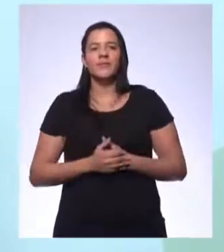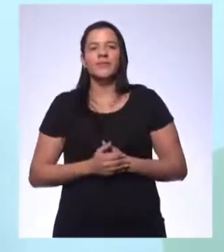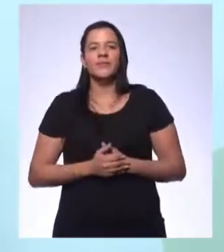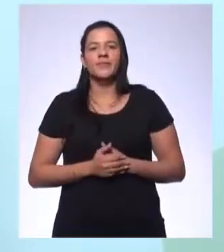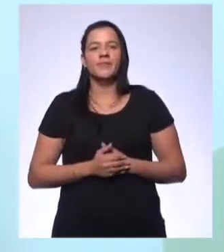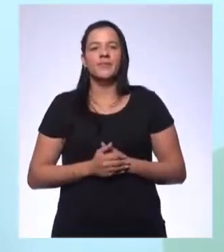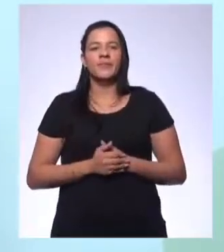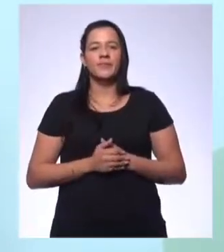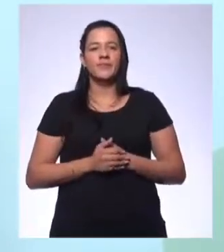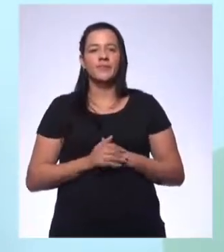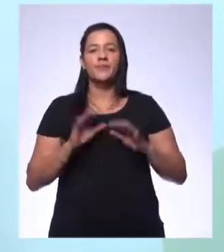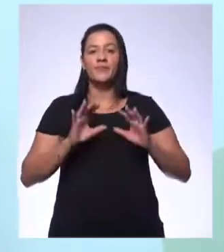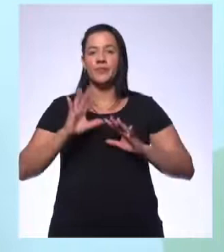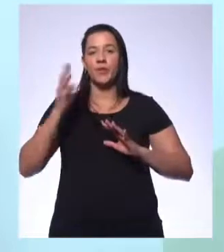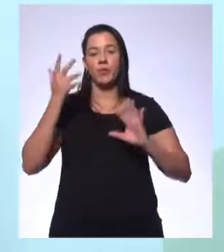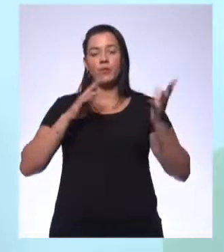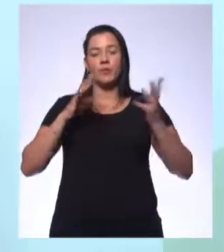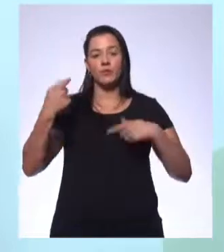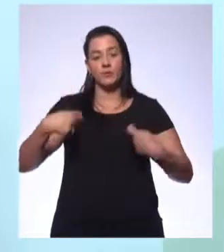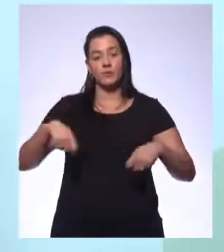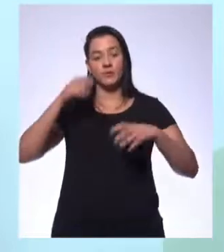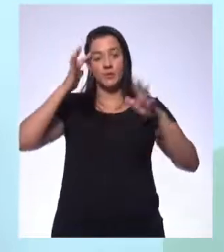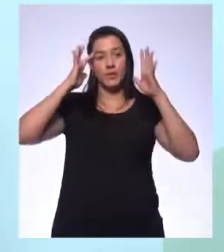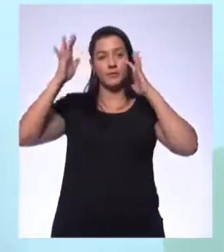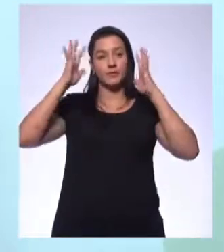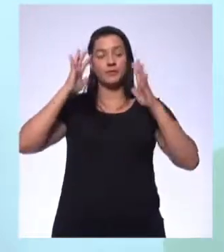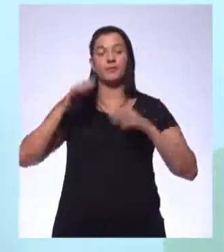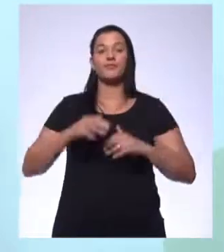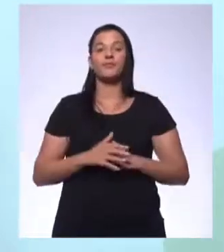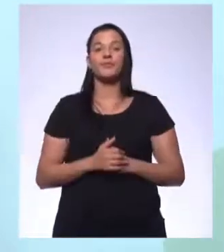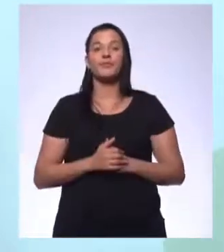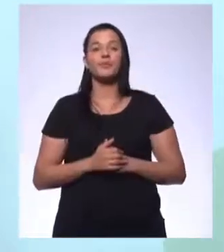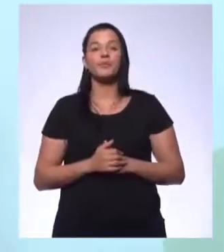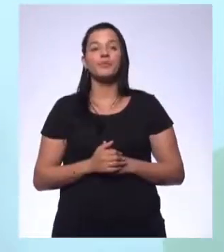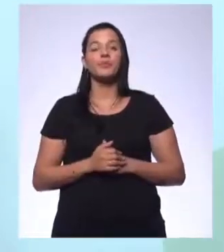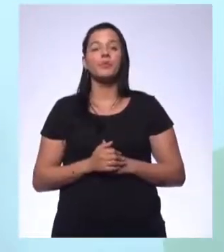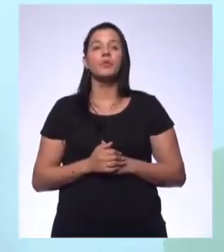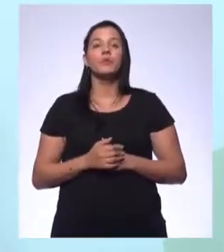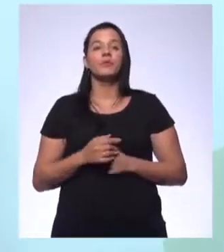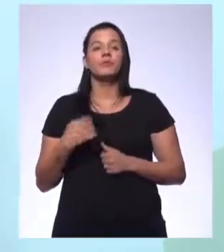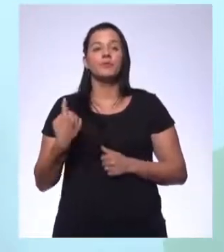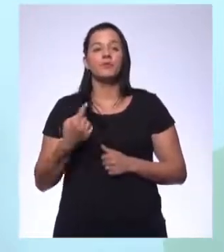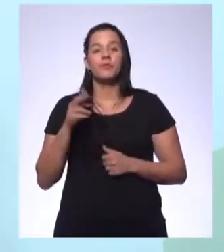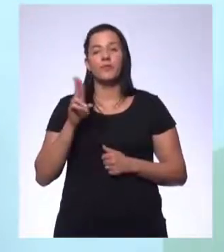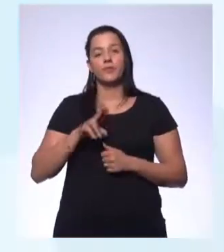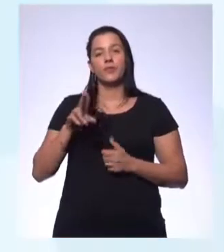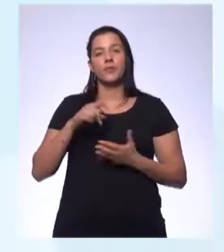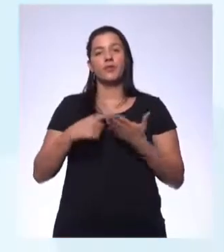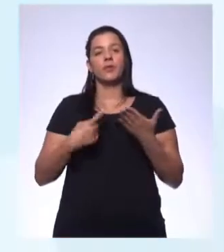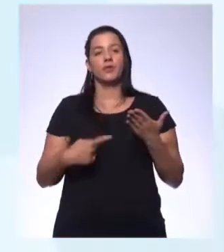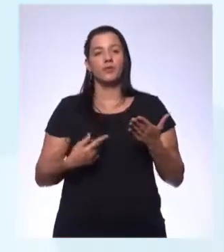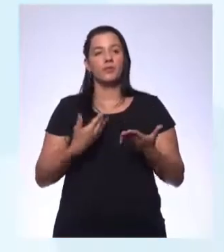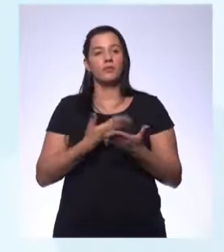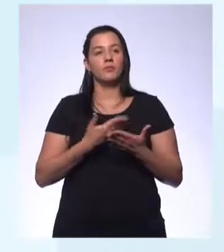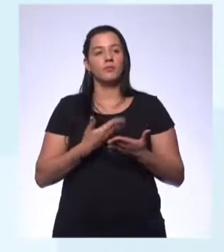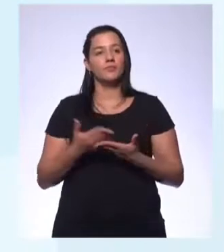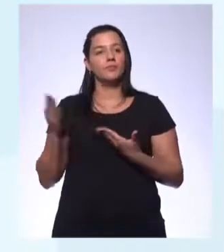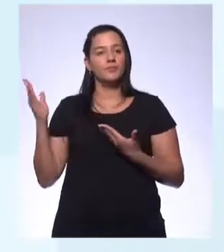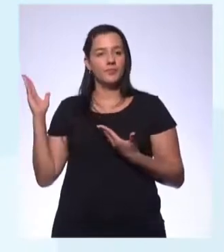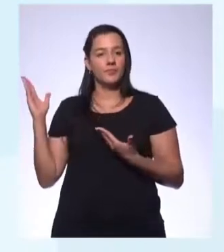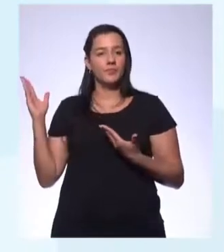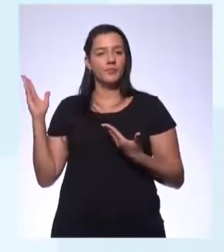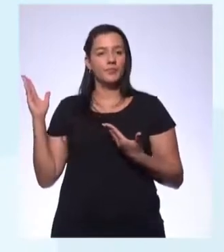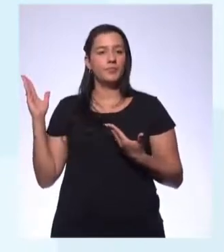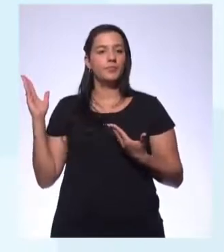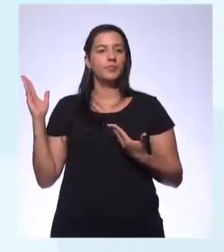acaba acontecendo. Então, é para a gente refletir um pouquinho sobre isso. Nós vamos usar, então, o caderno do aluno, tá? Da